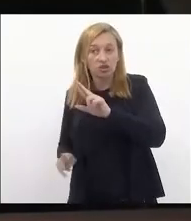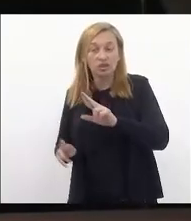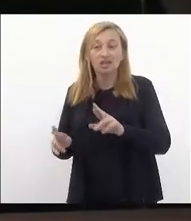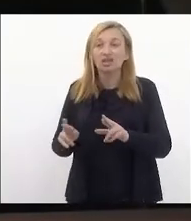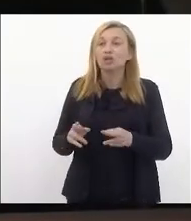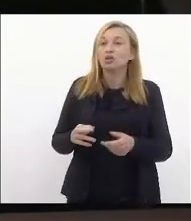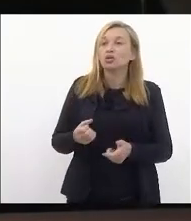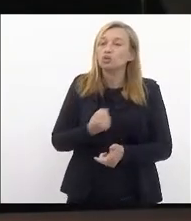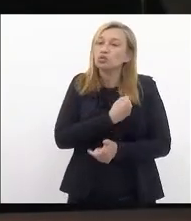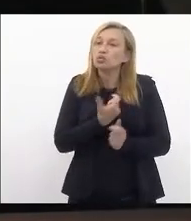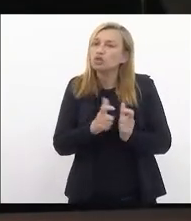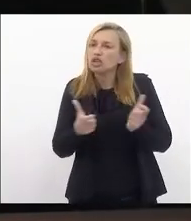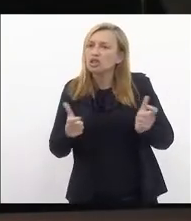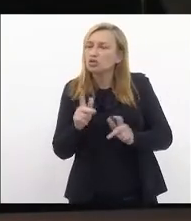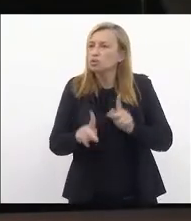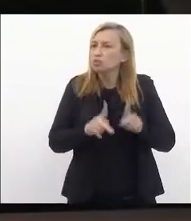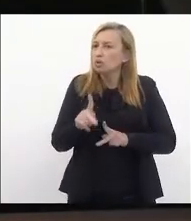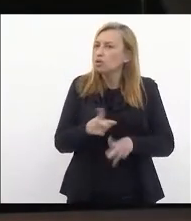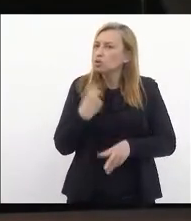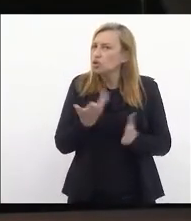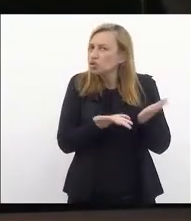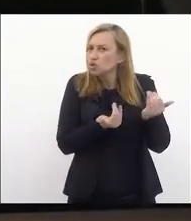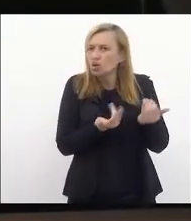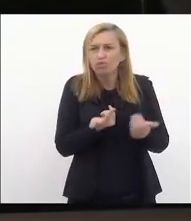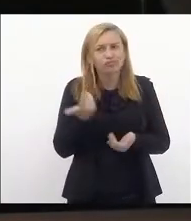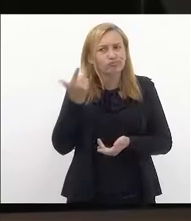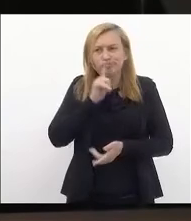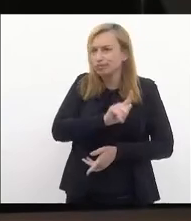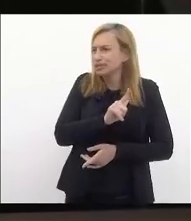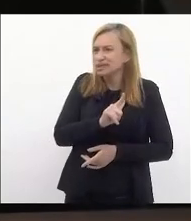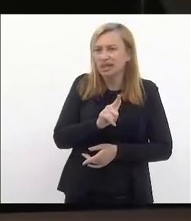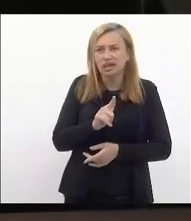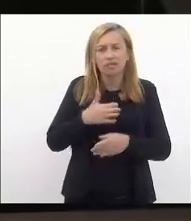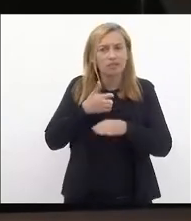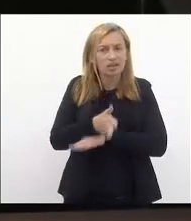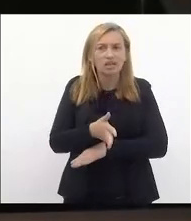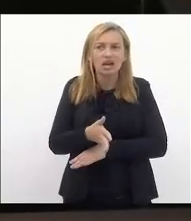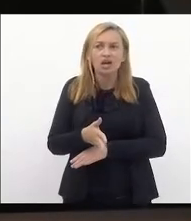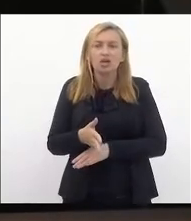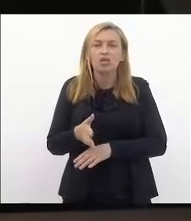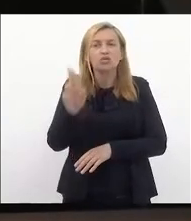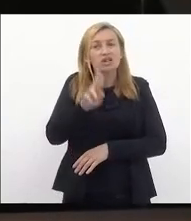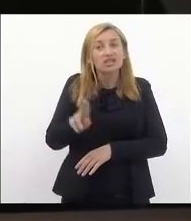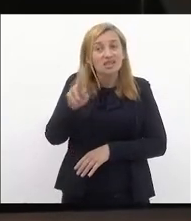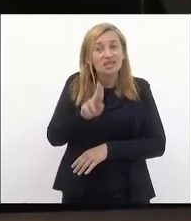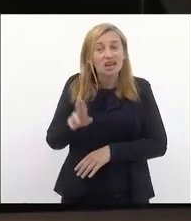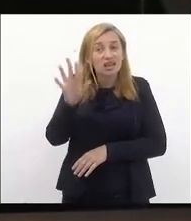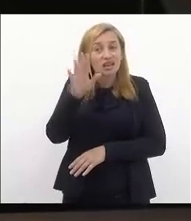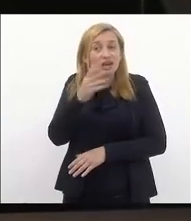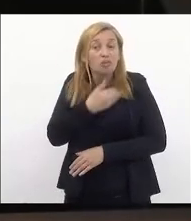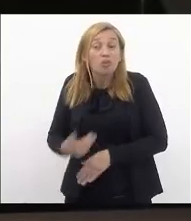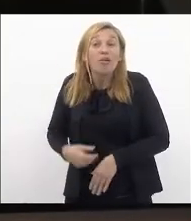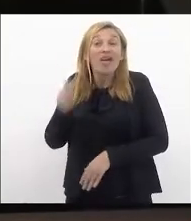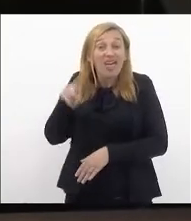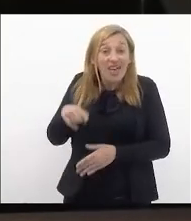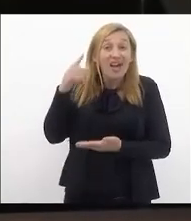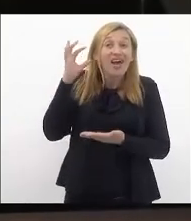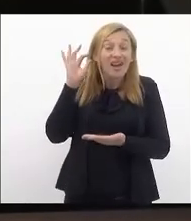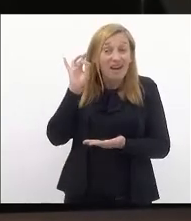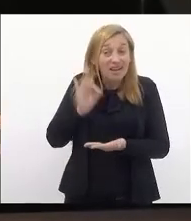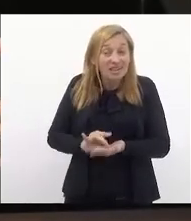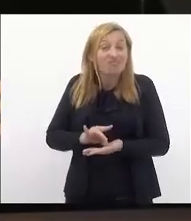da população dos nossos jovens não conseguem passar para a universidade pública esta que é a realidade infelizmente